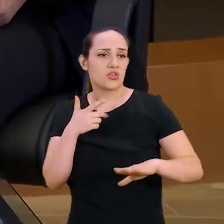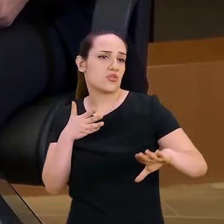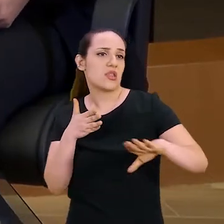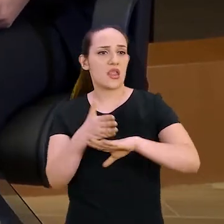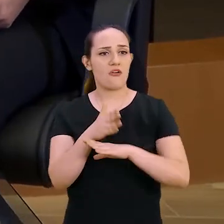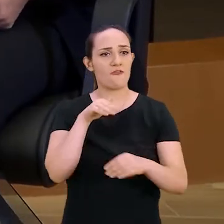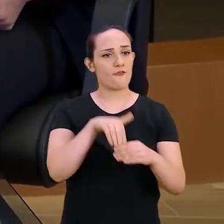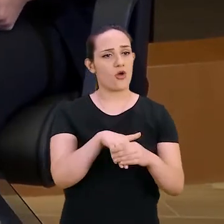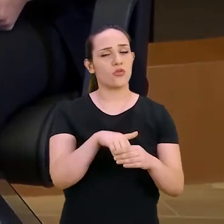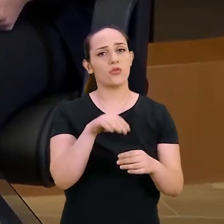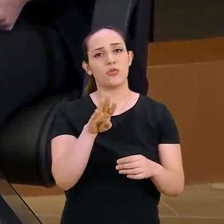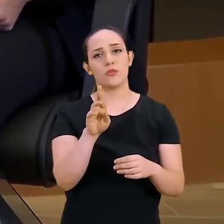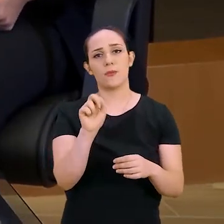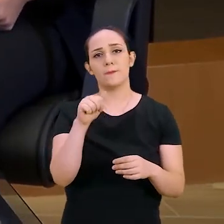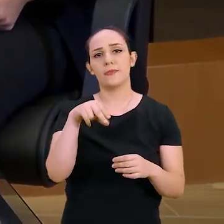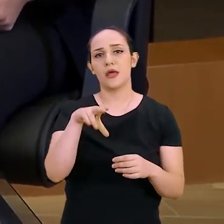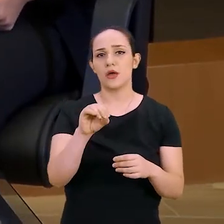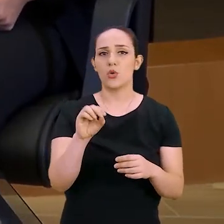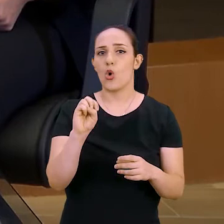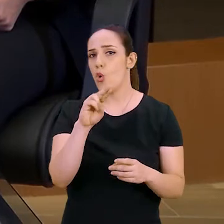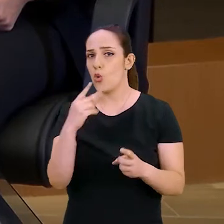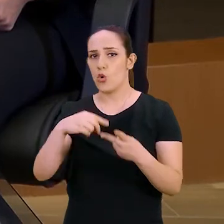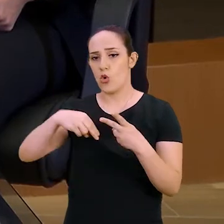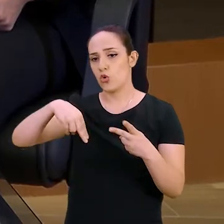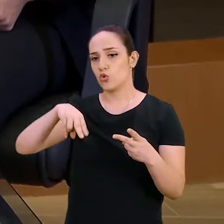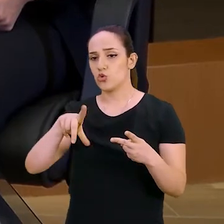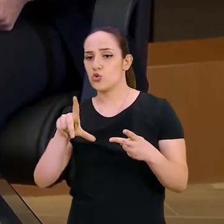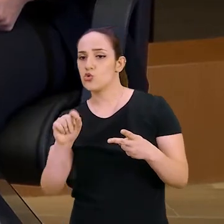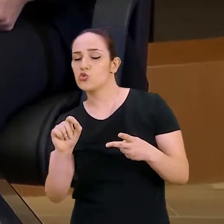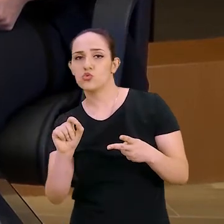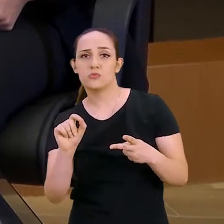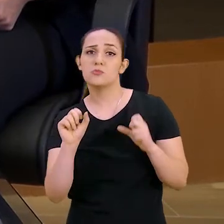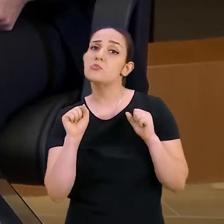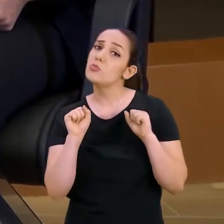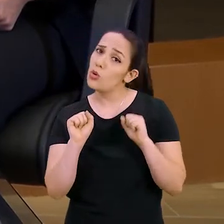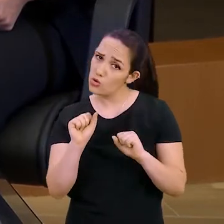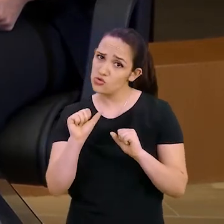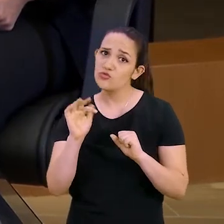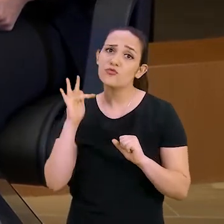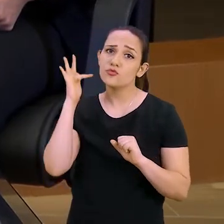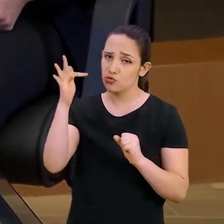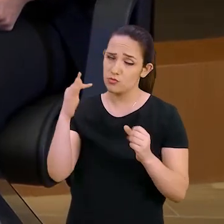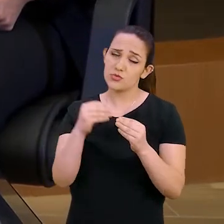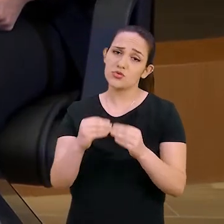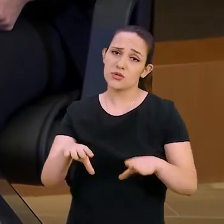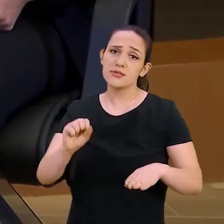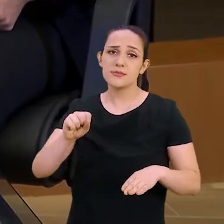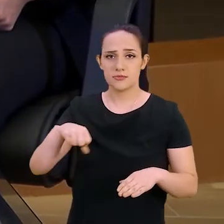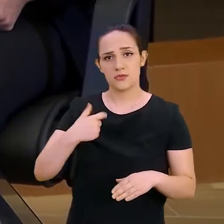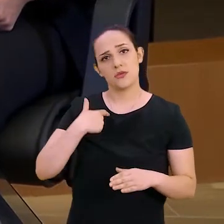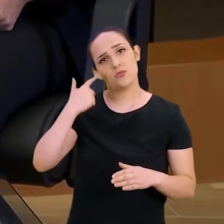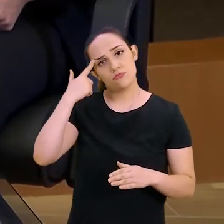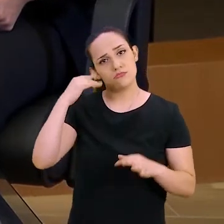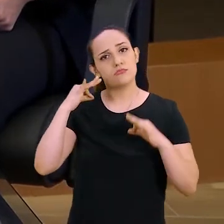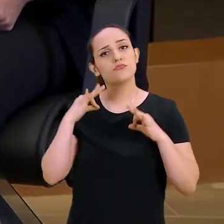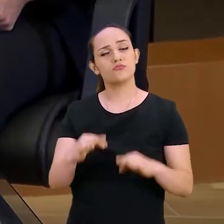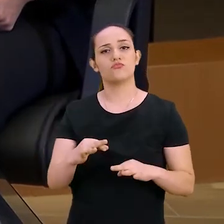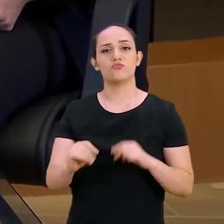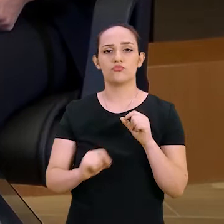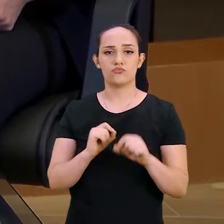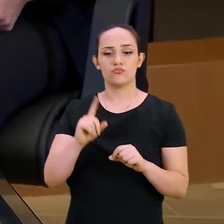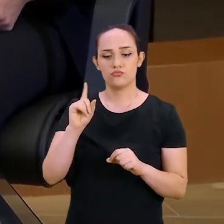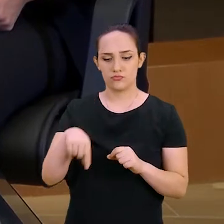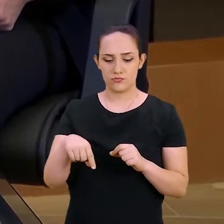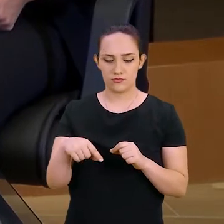ou nulo e não ter a consciência de que isso vai refletir no futuro. Então, eu tenho certeza absoluta que